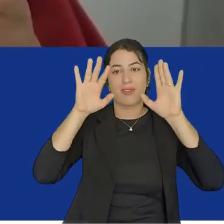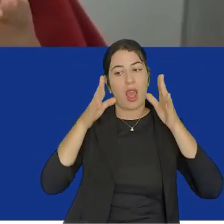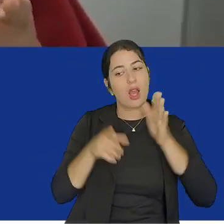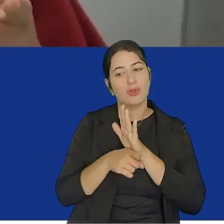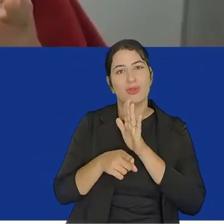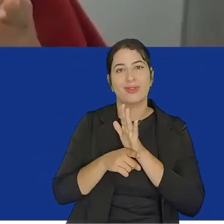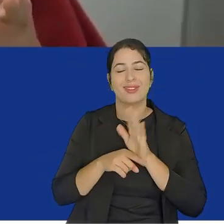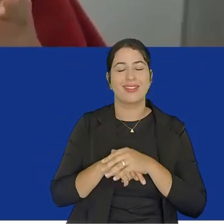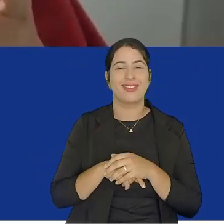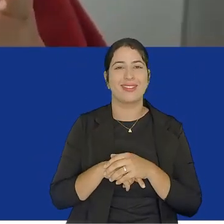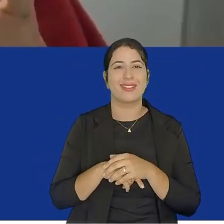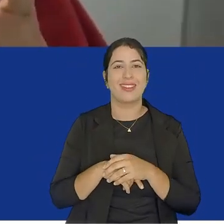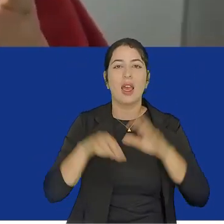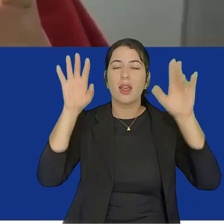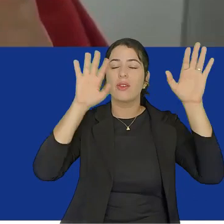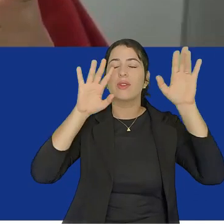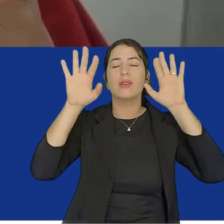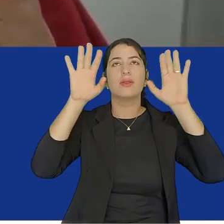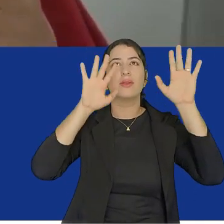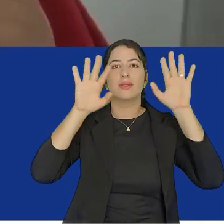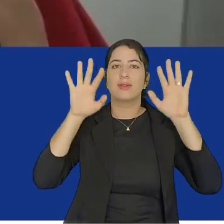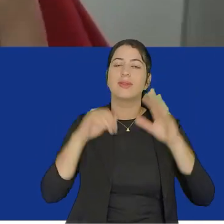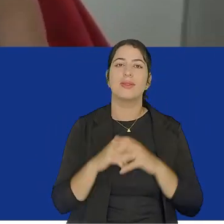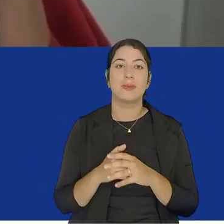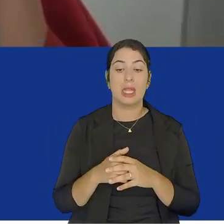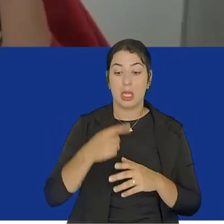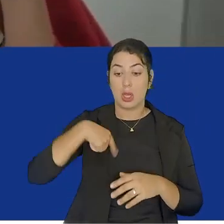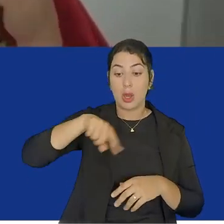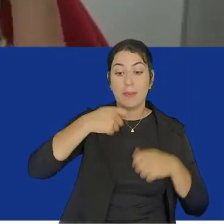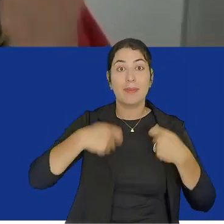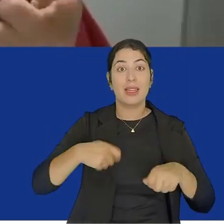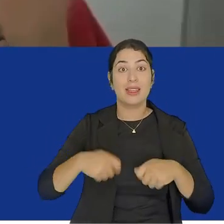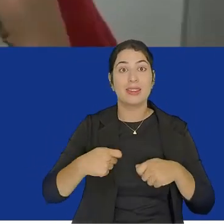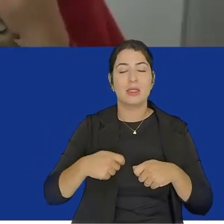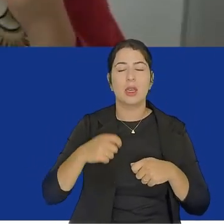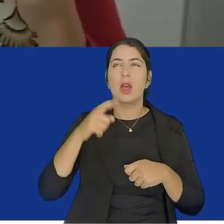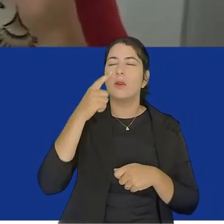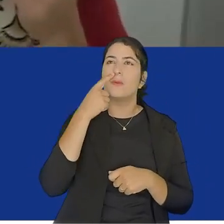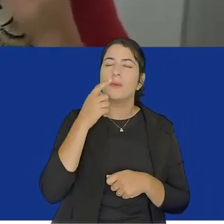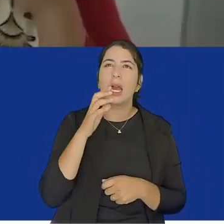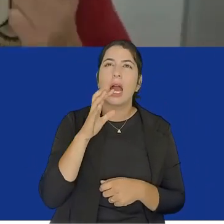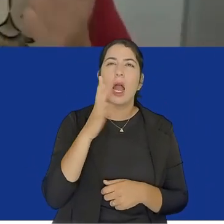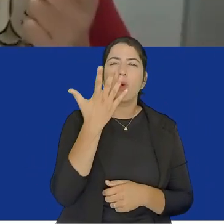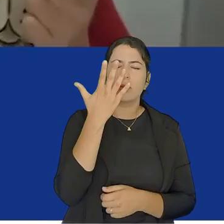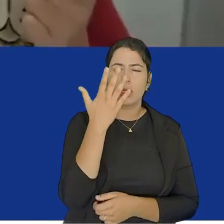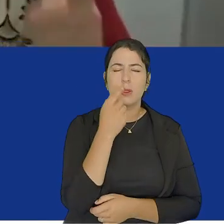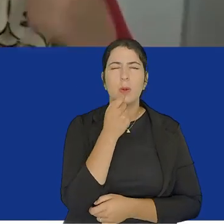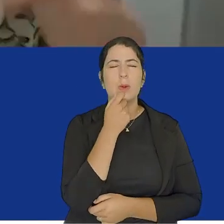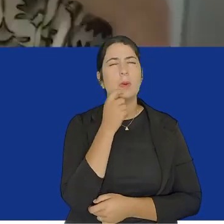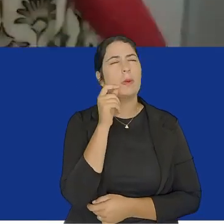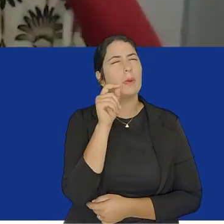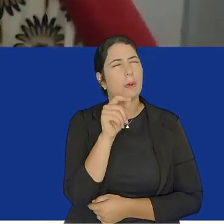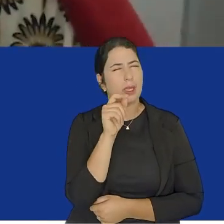fica automatizada. Eu preciso conseguir significar a experiência, e eu faço isso